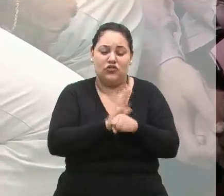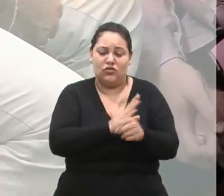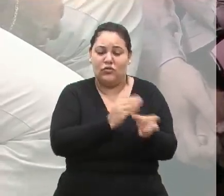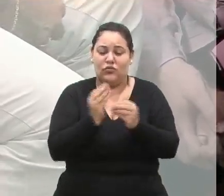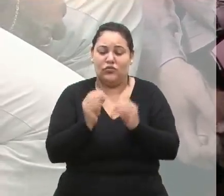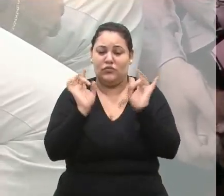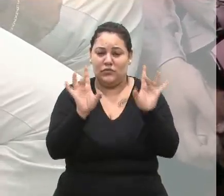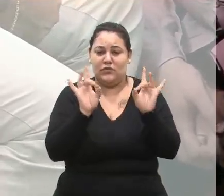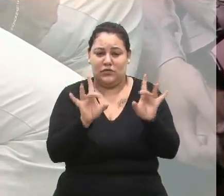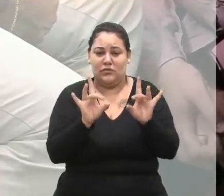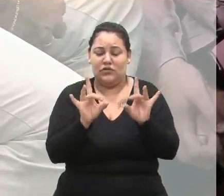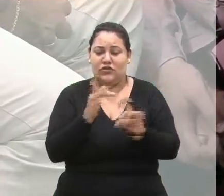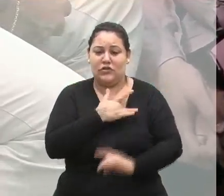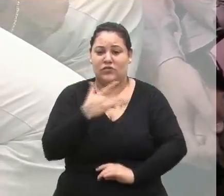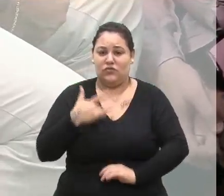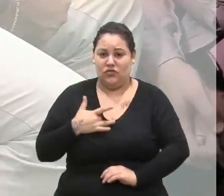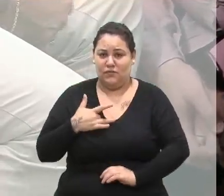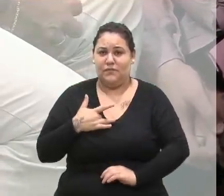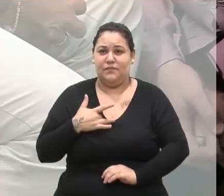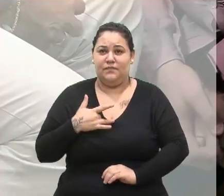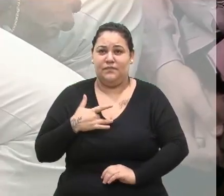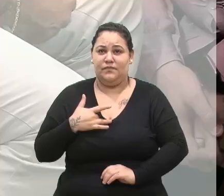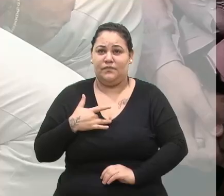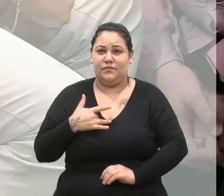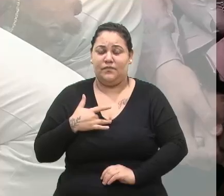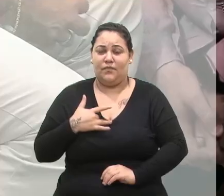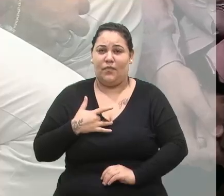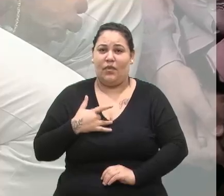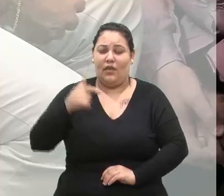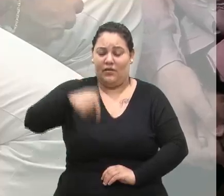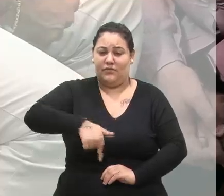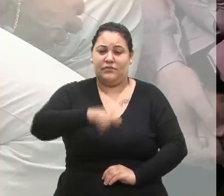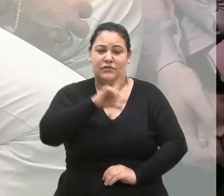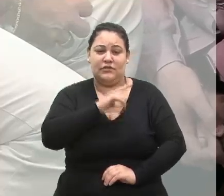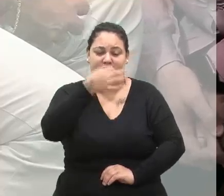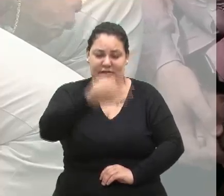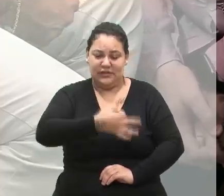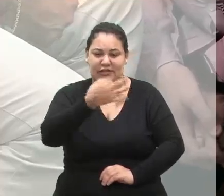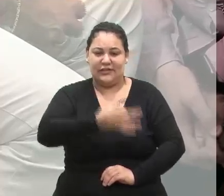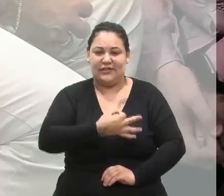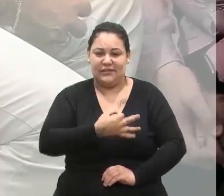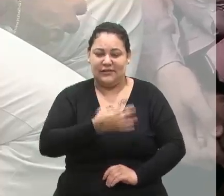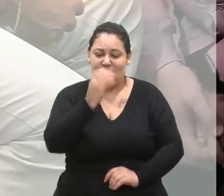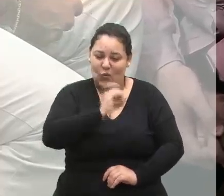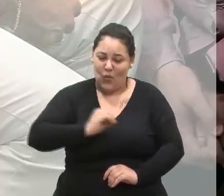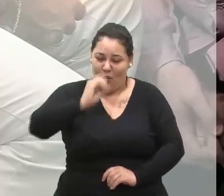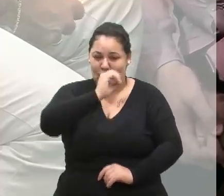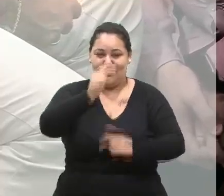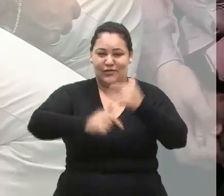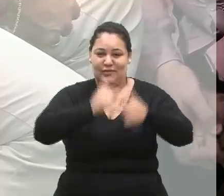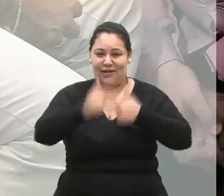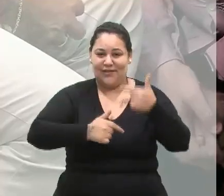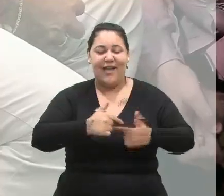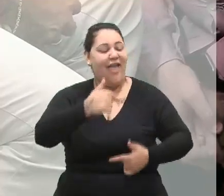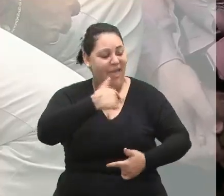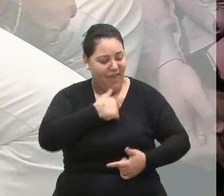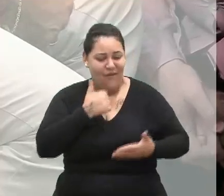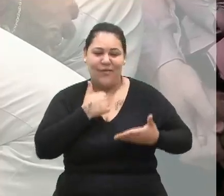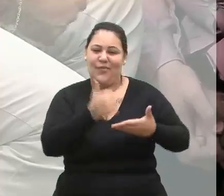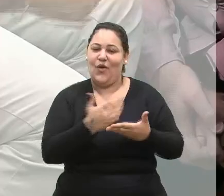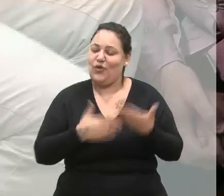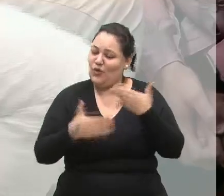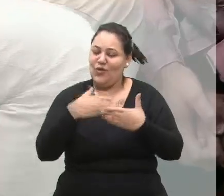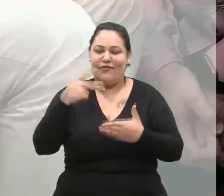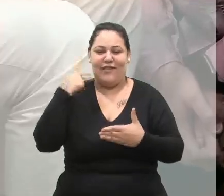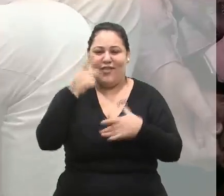saúde. Então, que o senhor tem aqui, e tenho certeza, um excelente trabalho, conte com todos nós, vereadores,